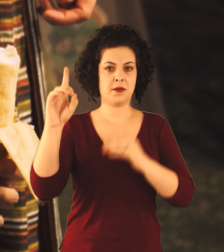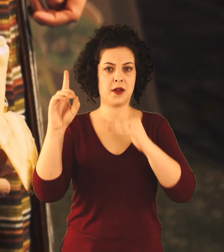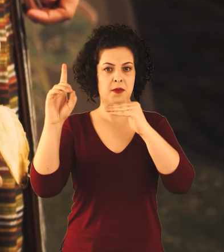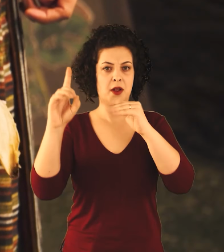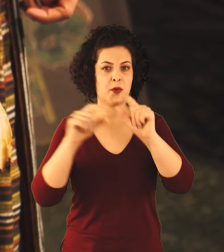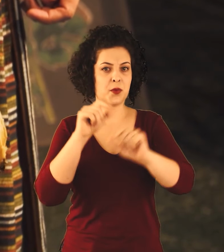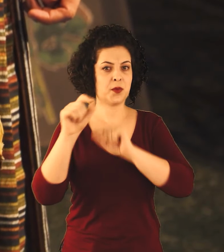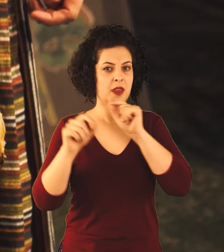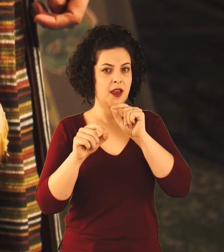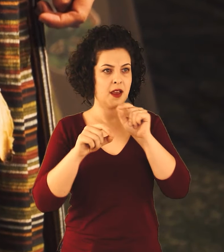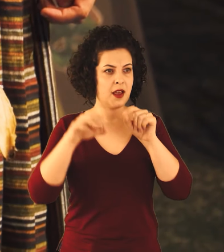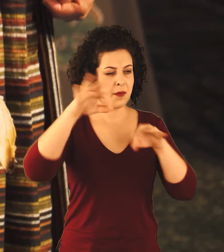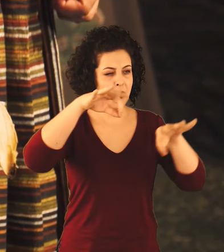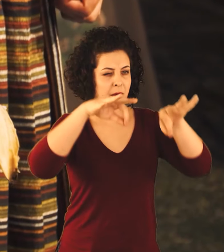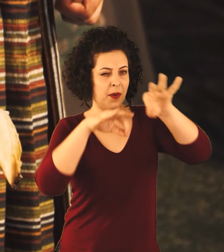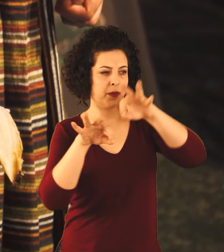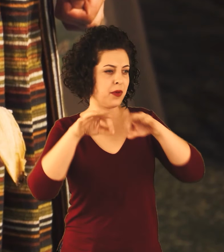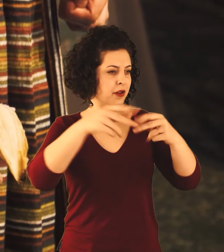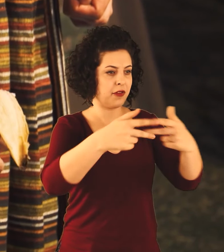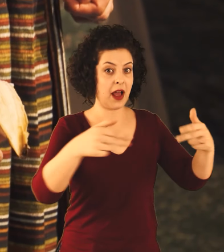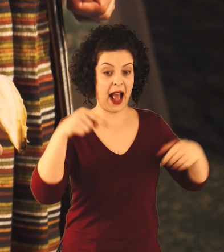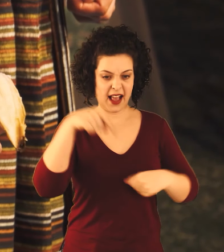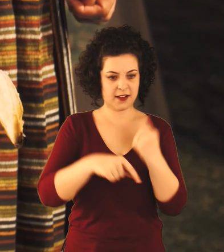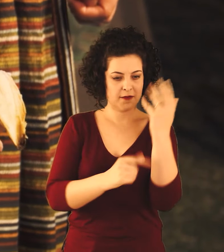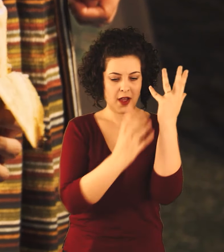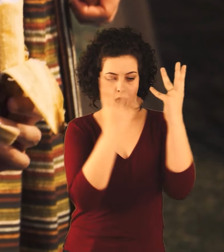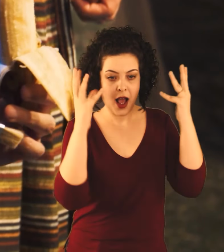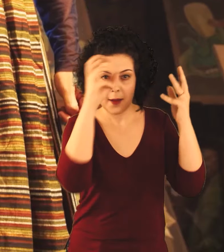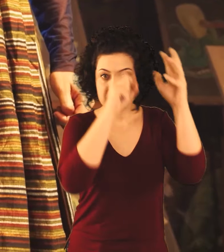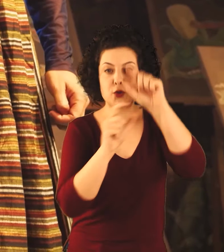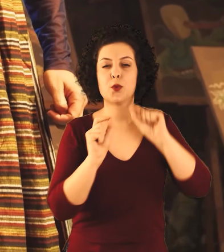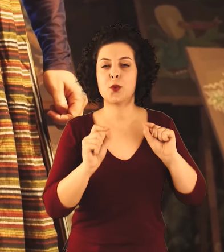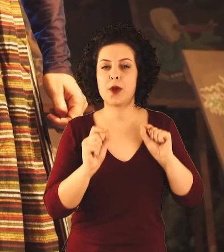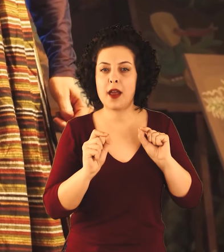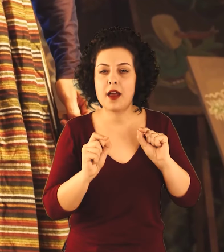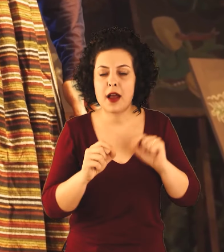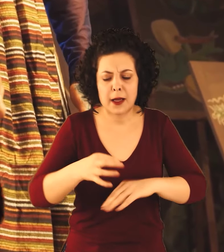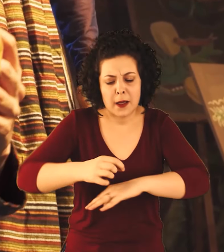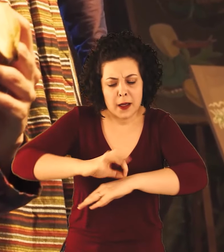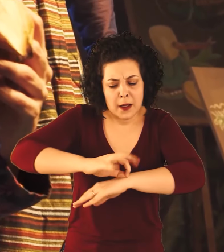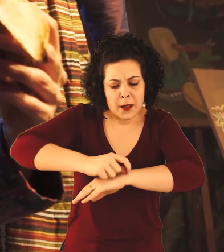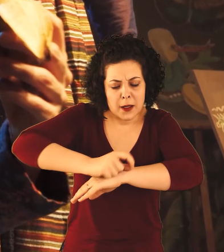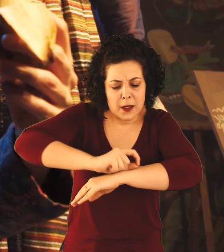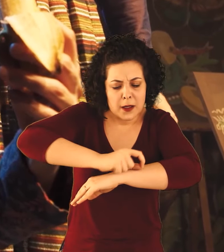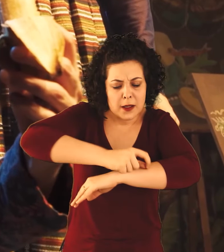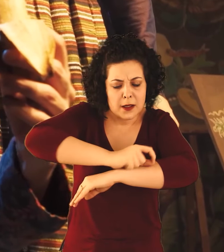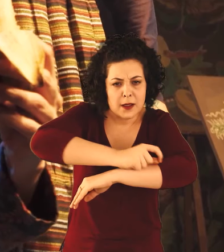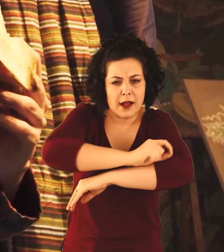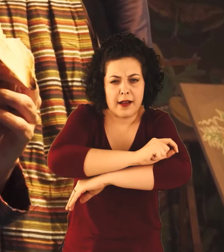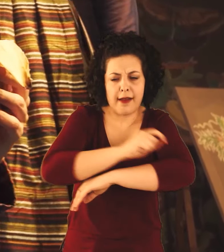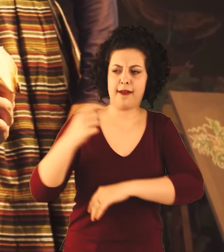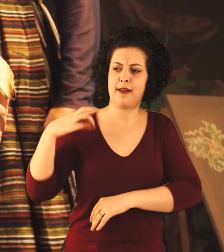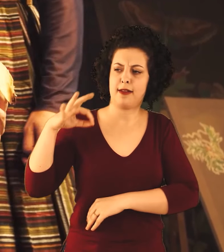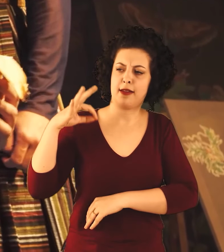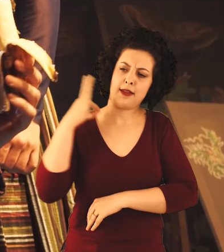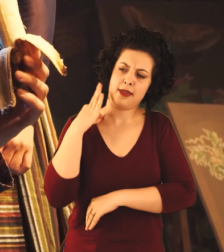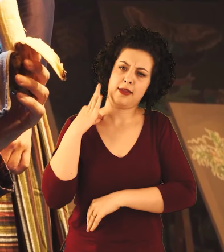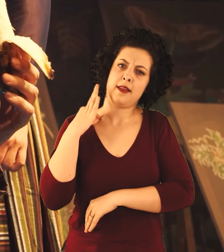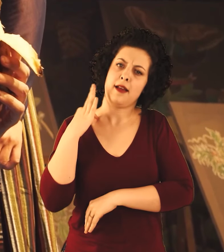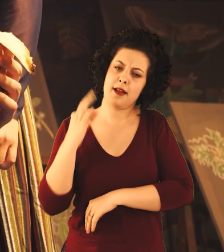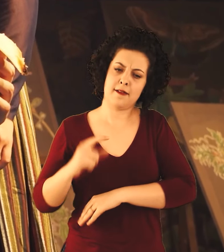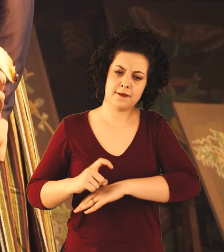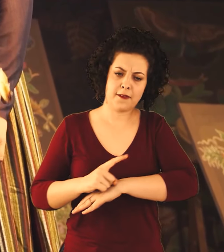acima dos insetos. Mas aqui na floresta, eu aprendi que cada formiga, cada abelha, cada